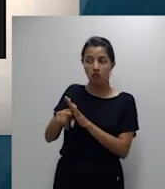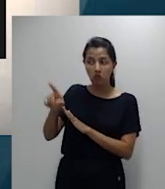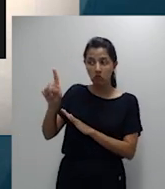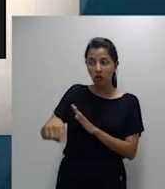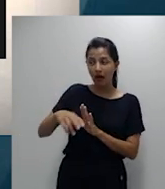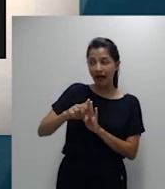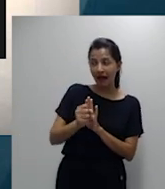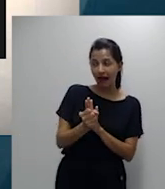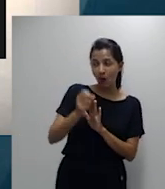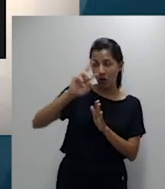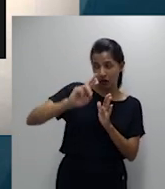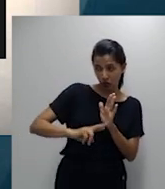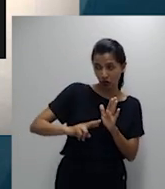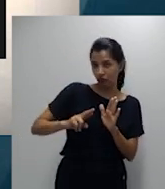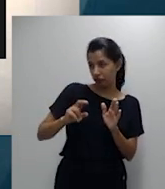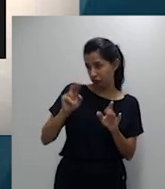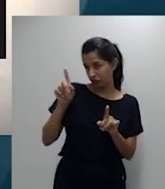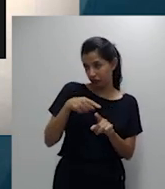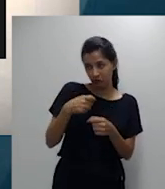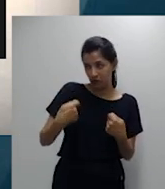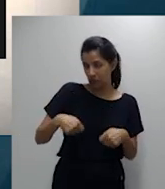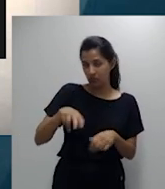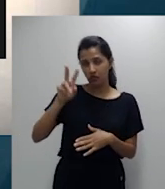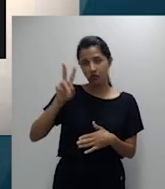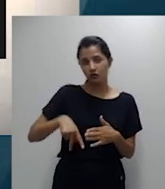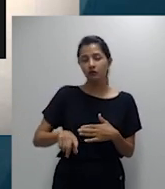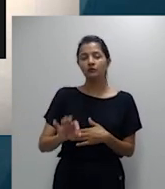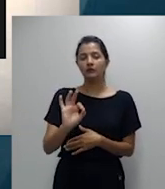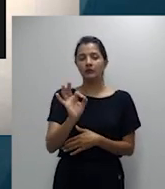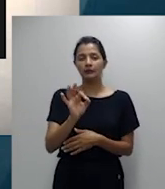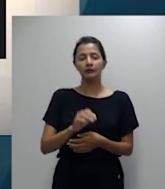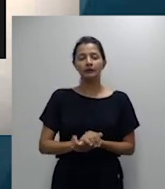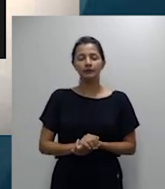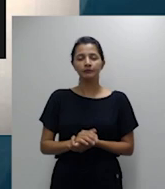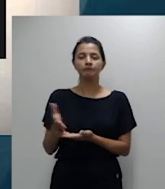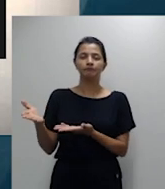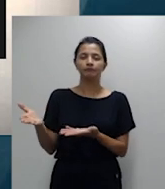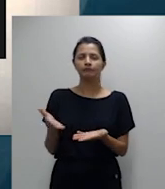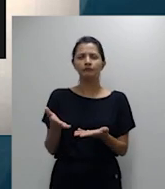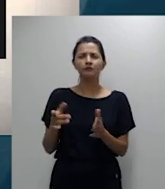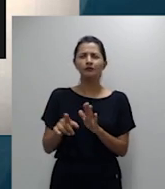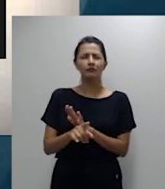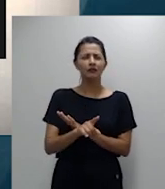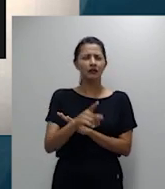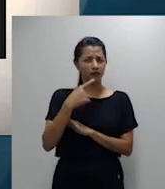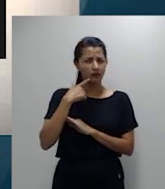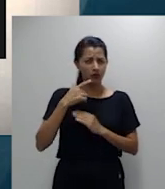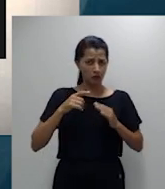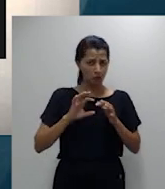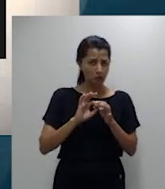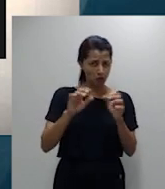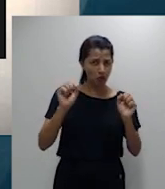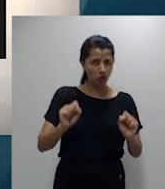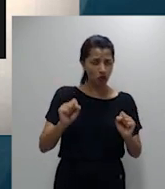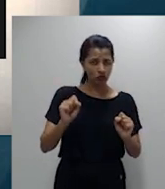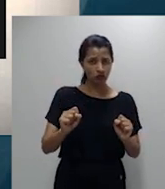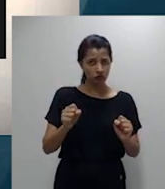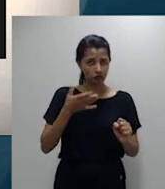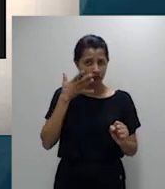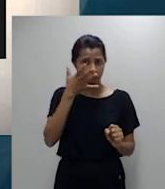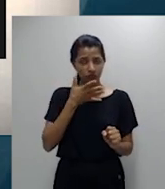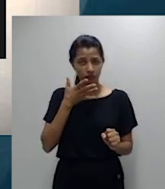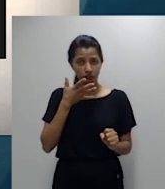relatório peças o a palavra então assim que possa Alexandre permite toda a visão